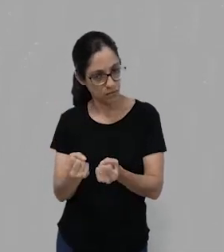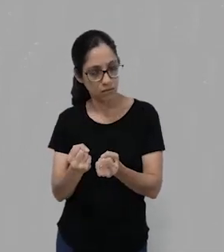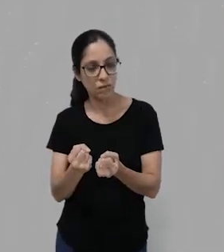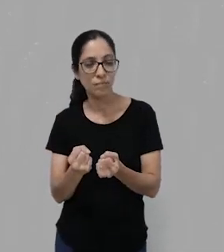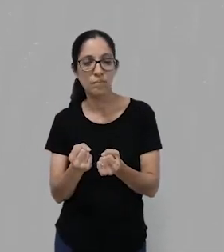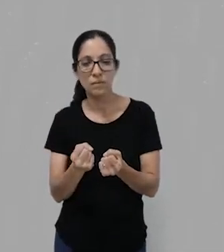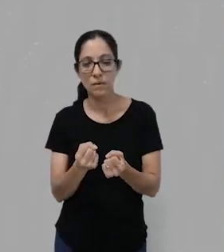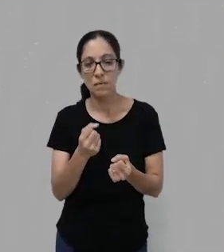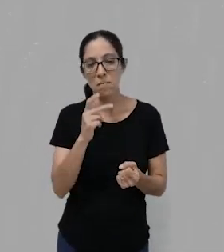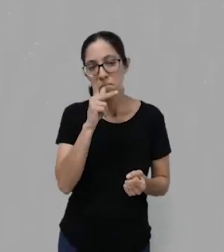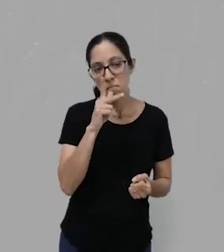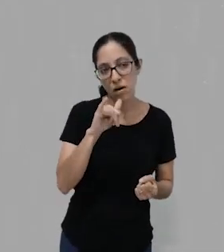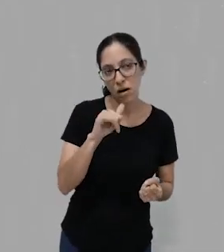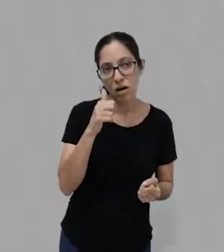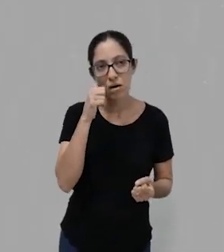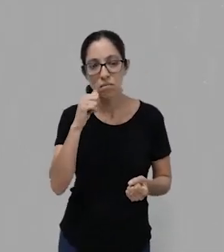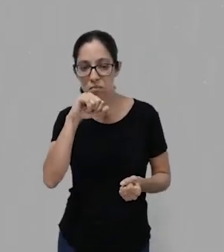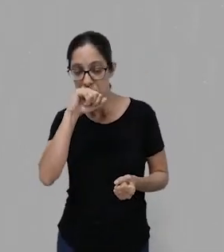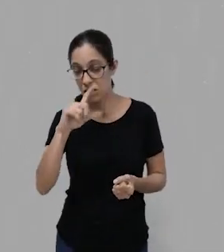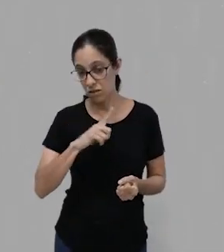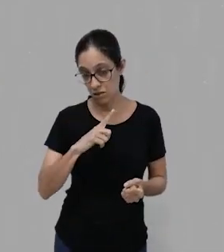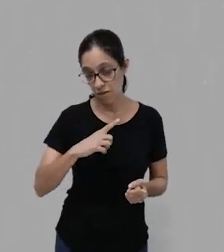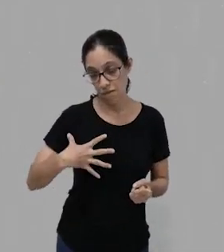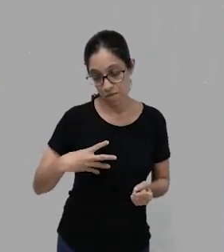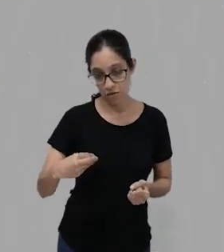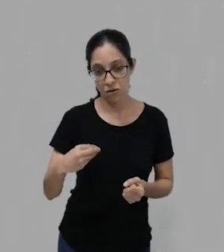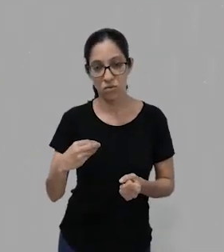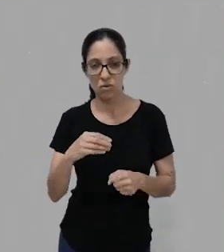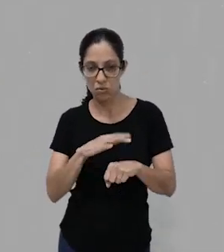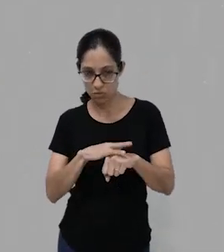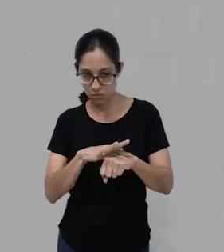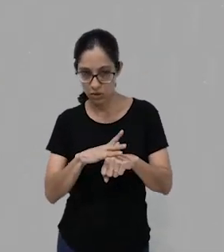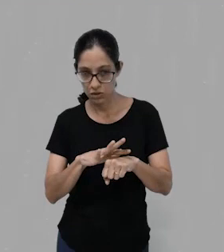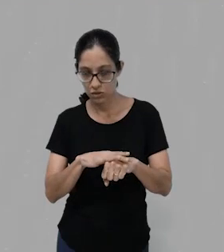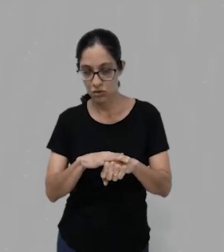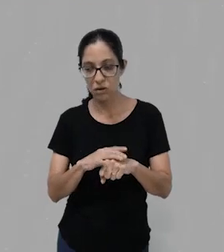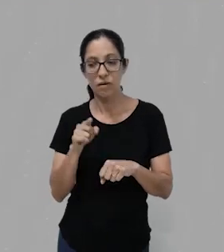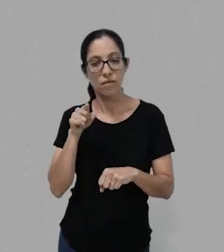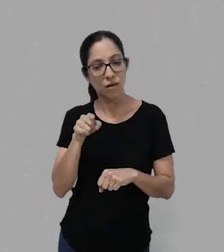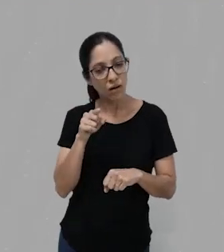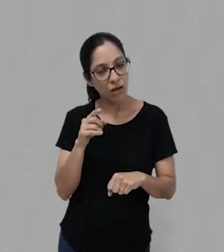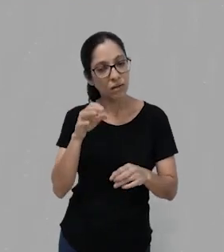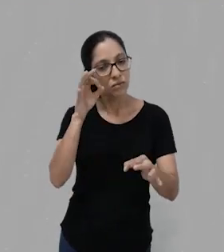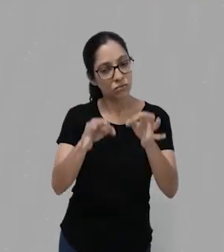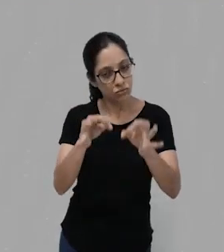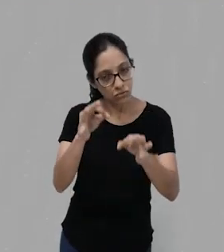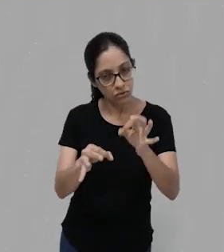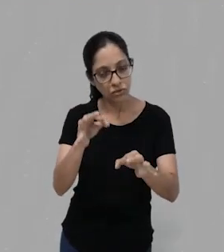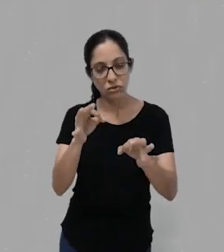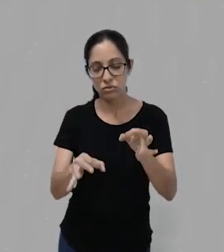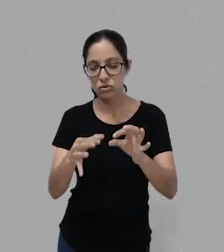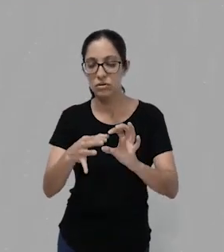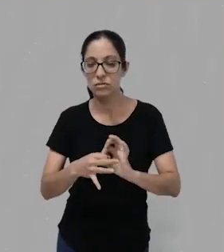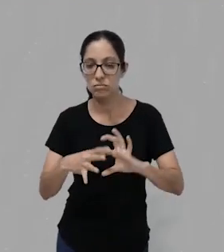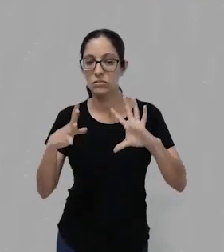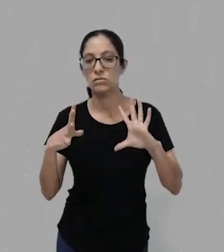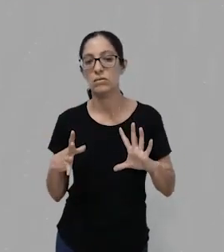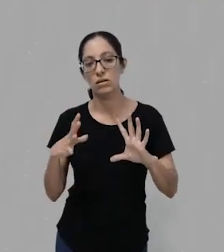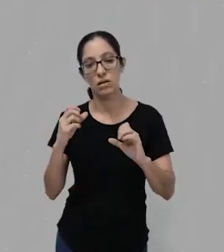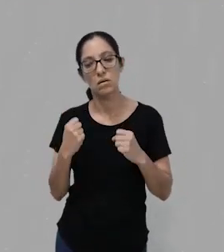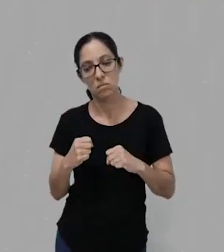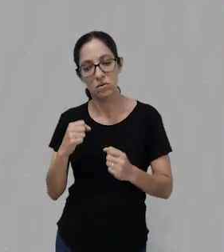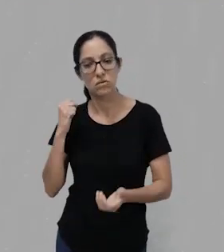pede que ela tenha acesso, então ela não compra a maconha, ela compra o remédiozinho que vai tratar as convulsões lá do seu